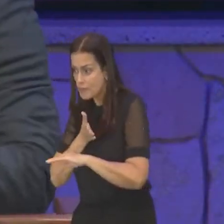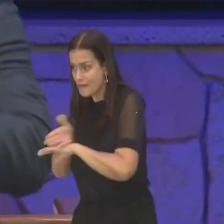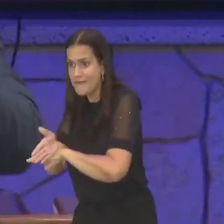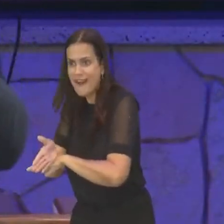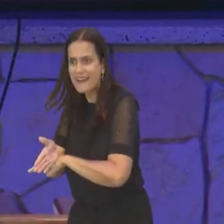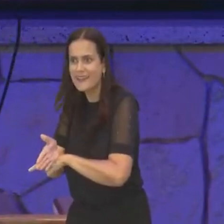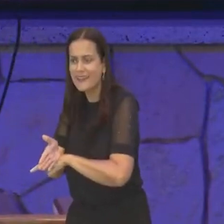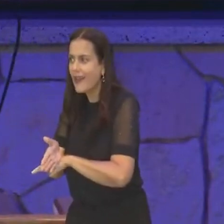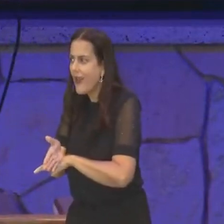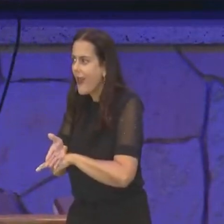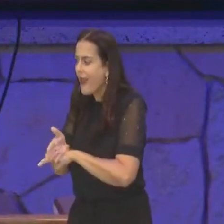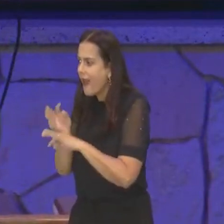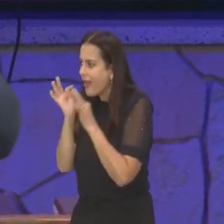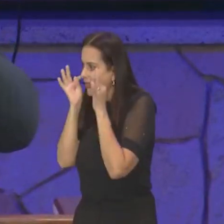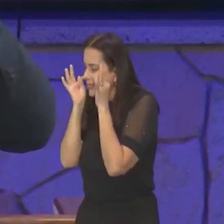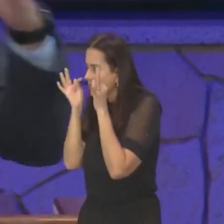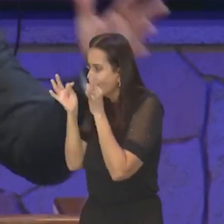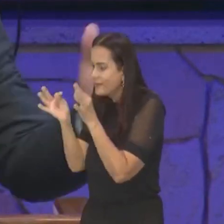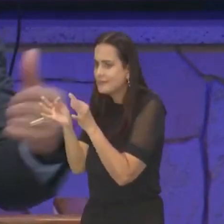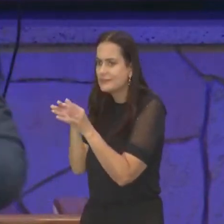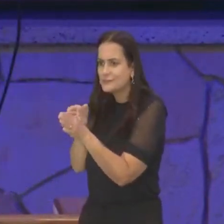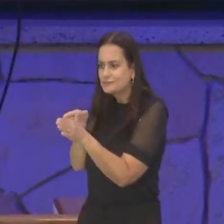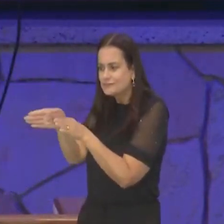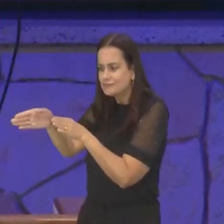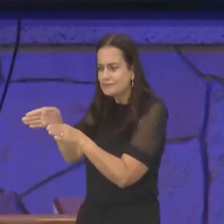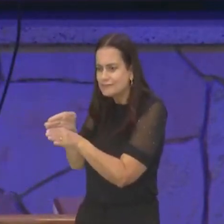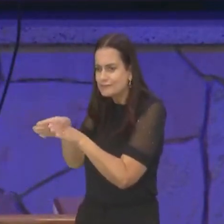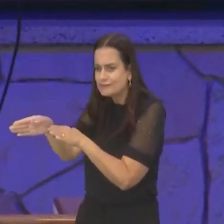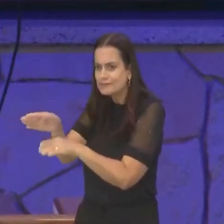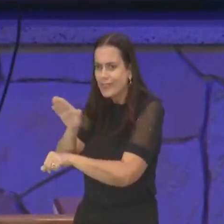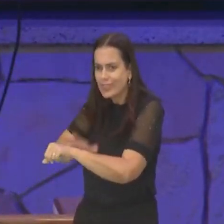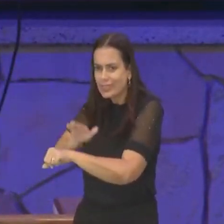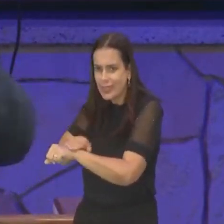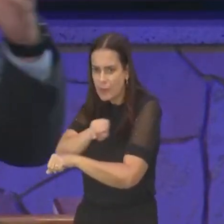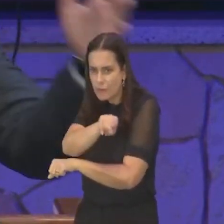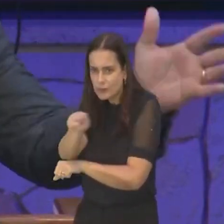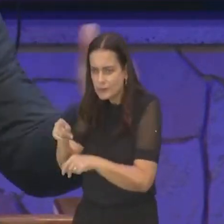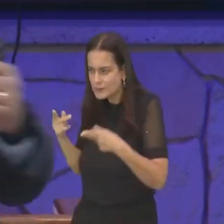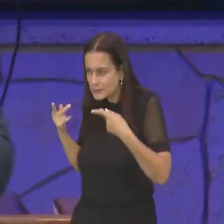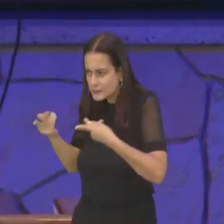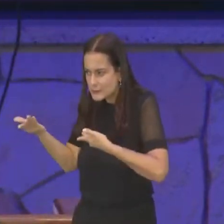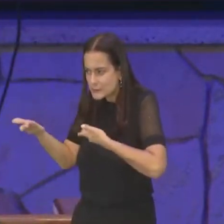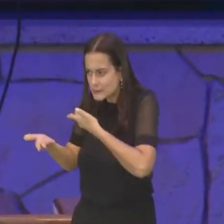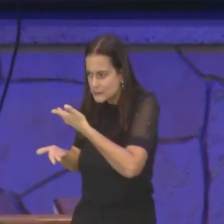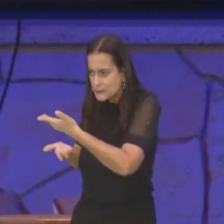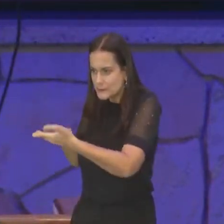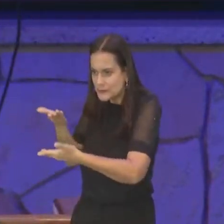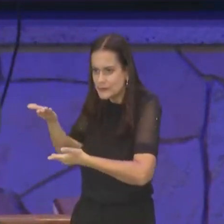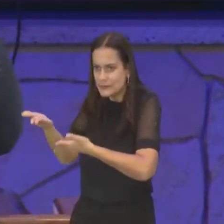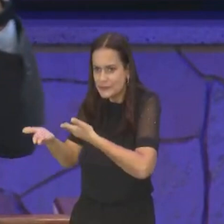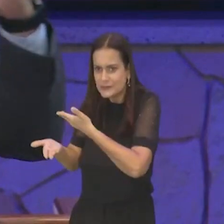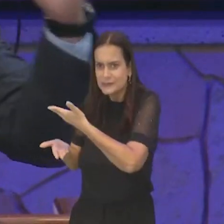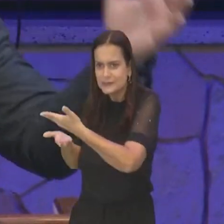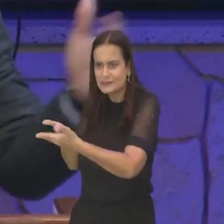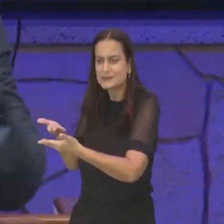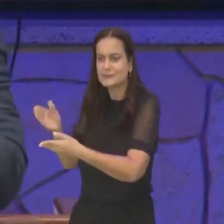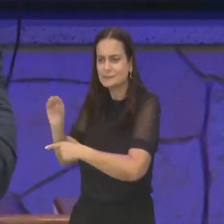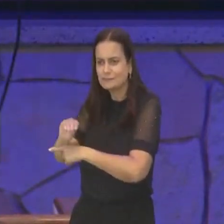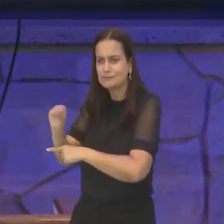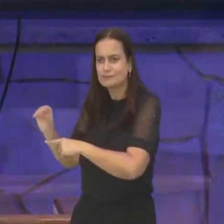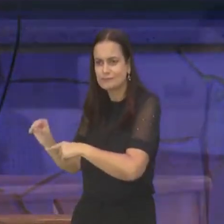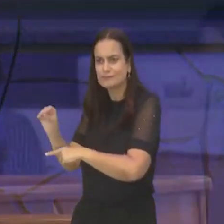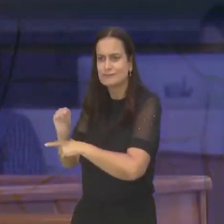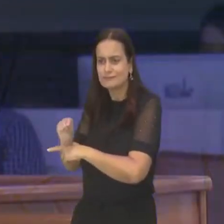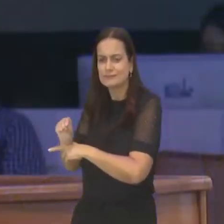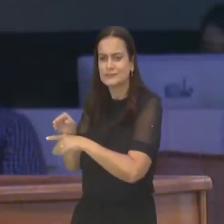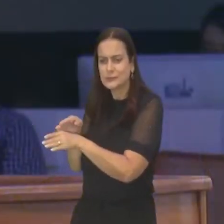E assim, em meio àquele tempo de refeição, no partir do pão, entre conversas